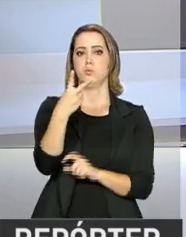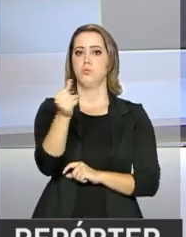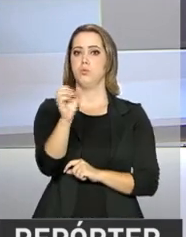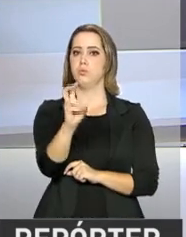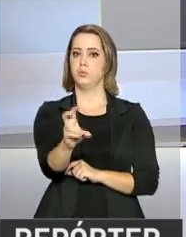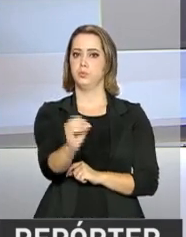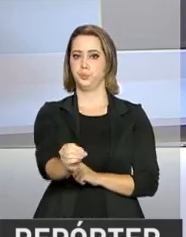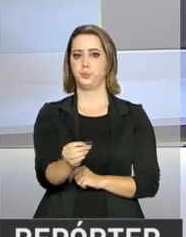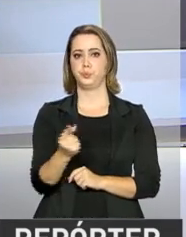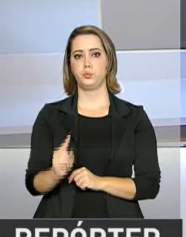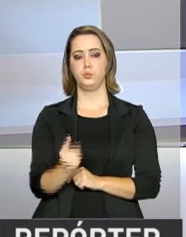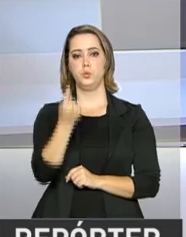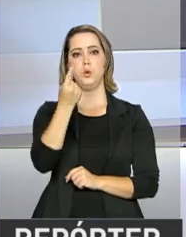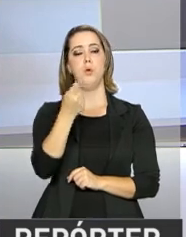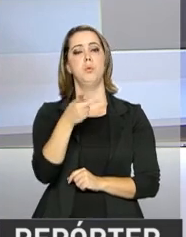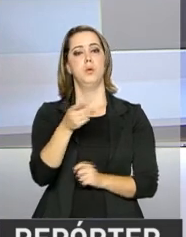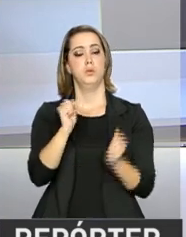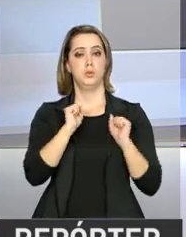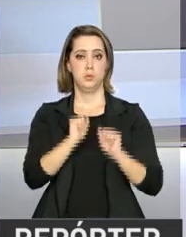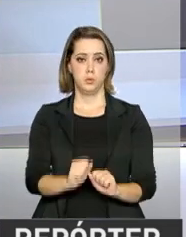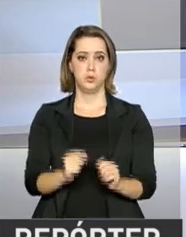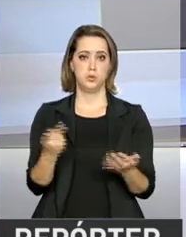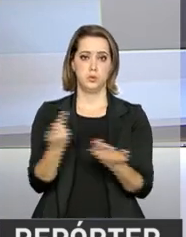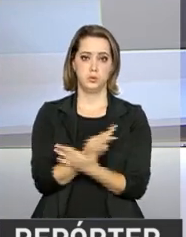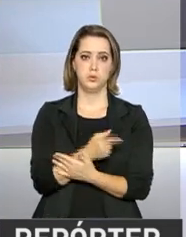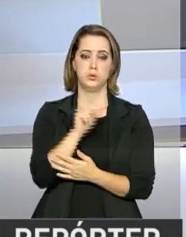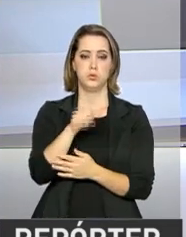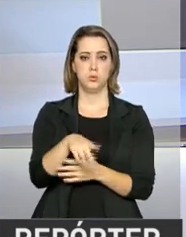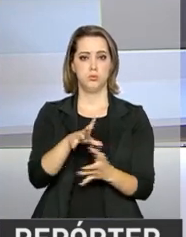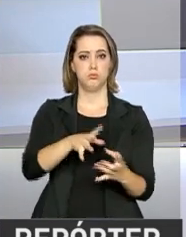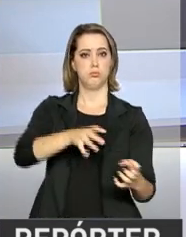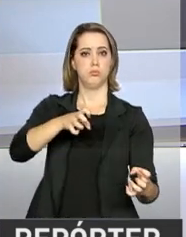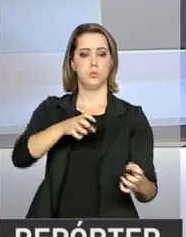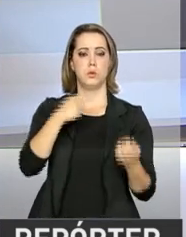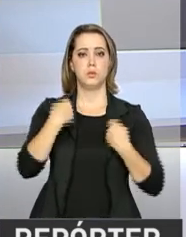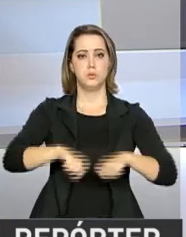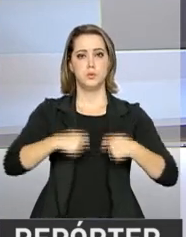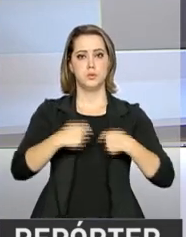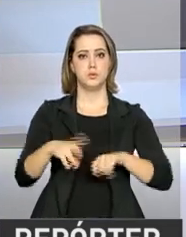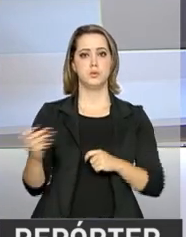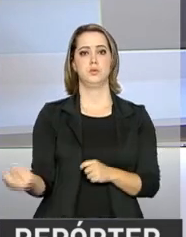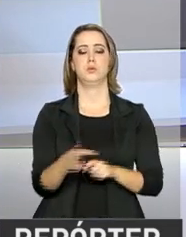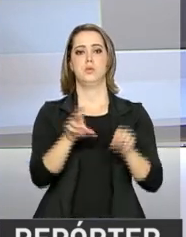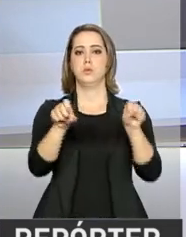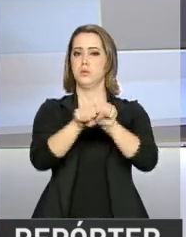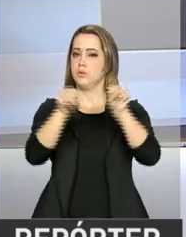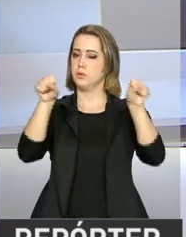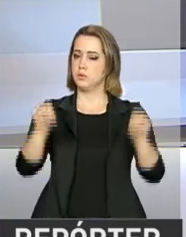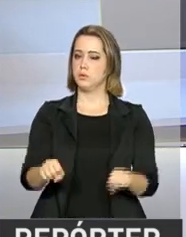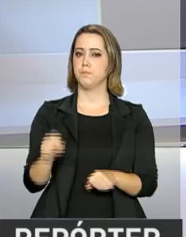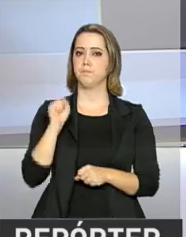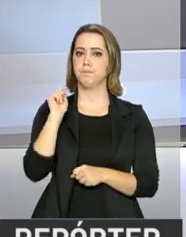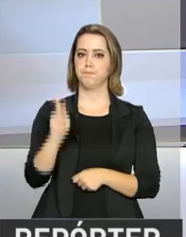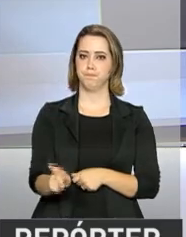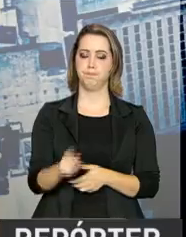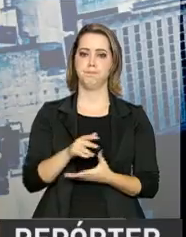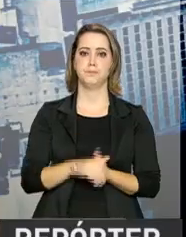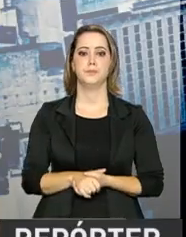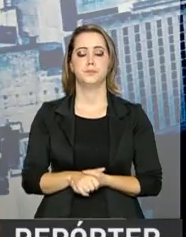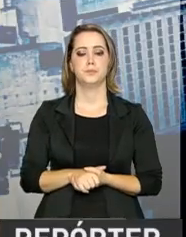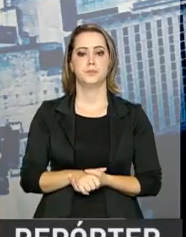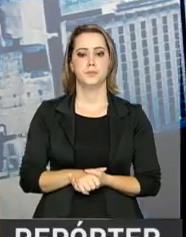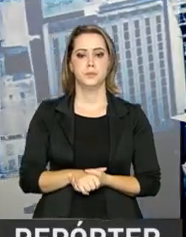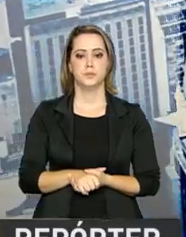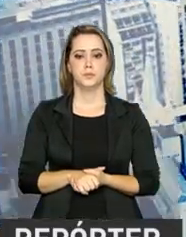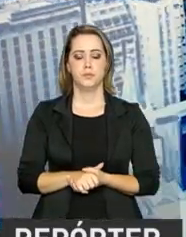2050. E uma das consequências desse envelhecimento é a necessidade de reformar o sistema previdenciário.